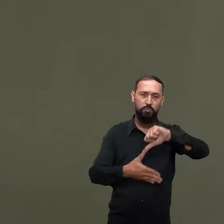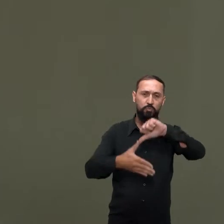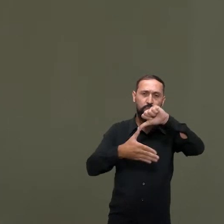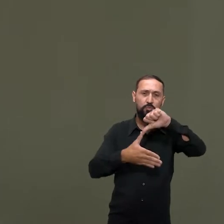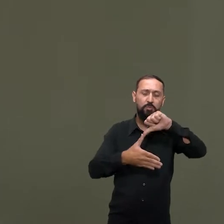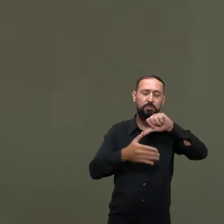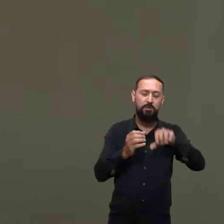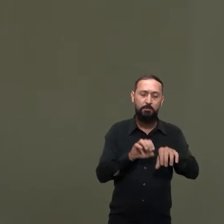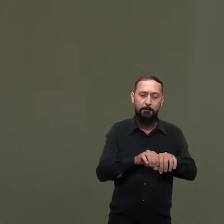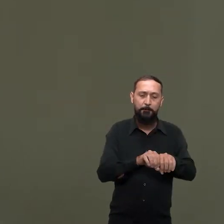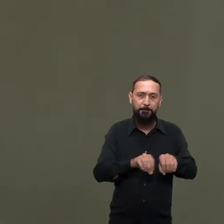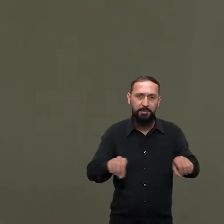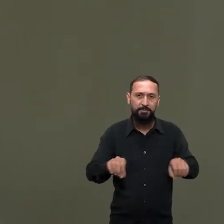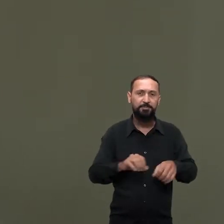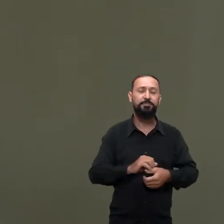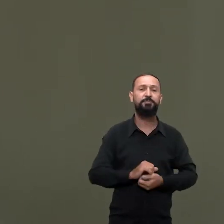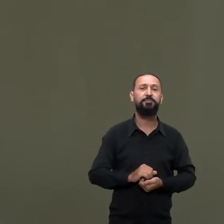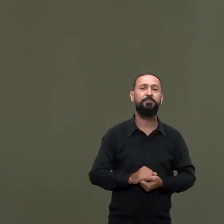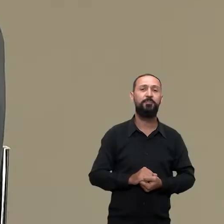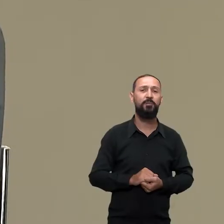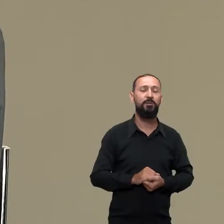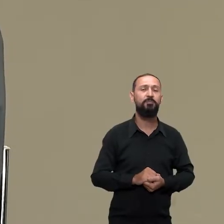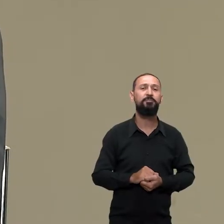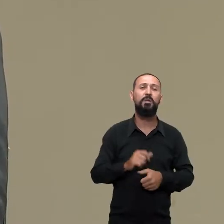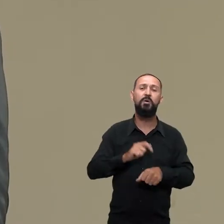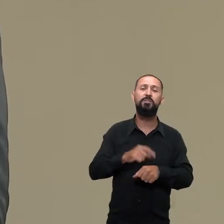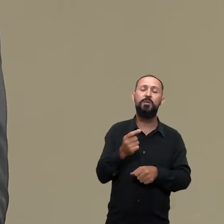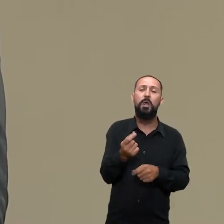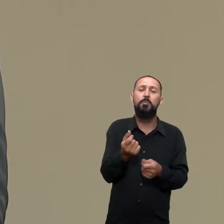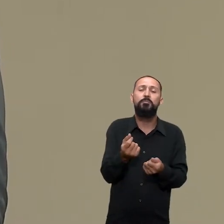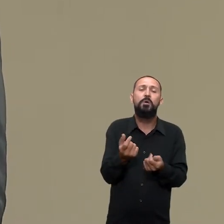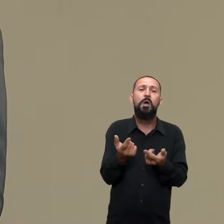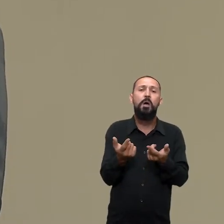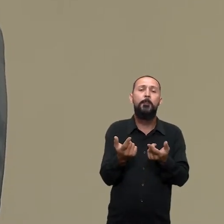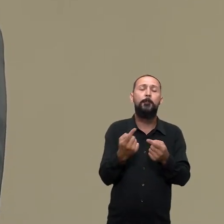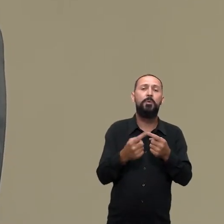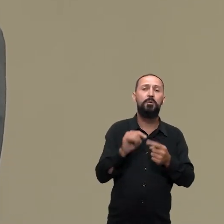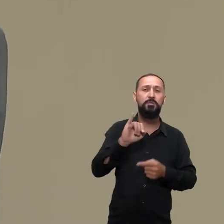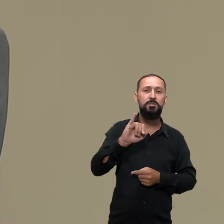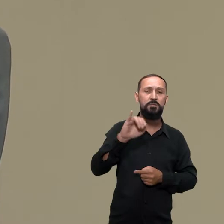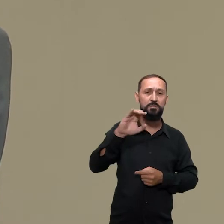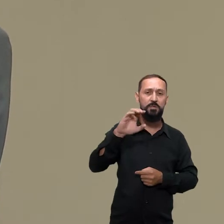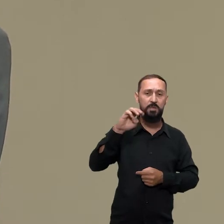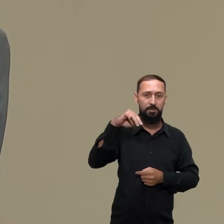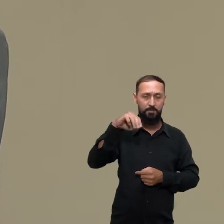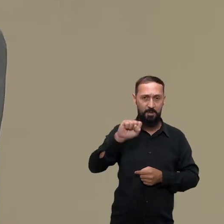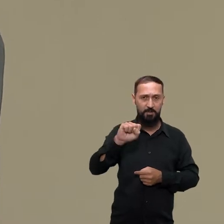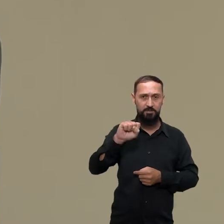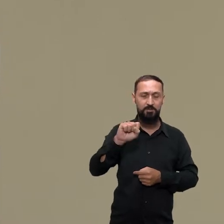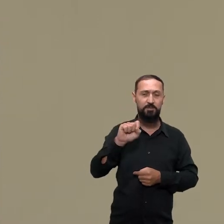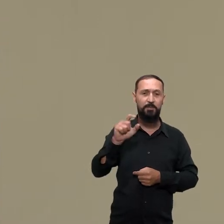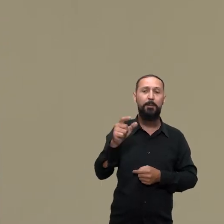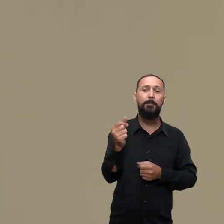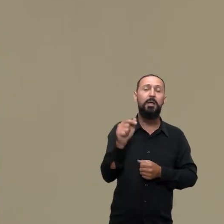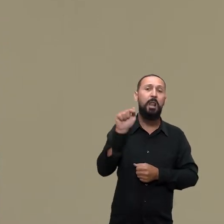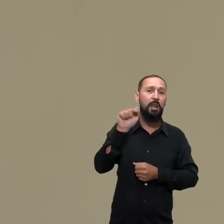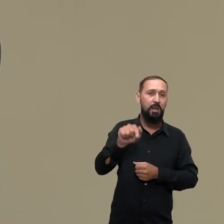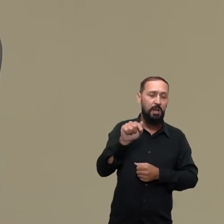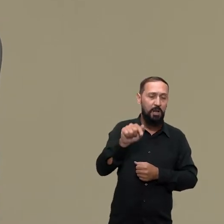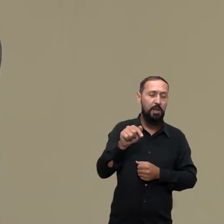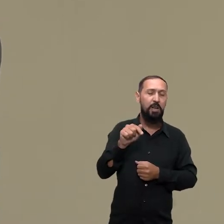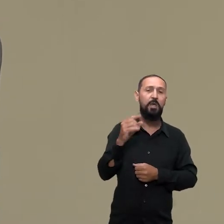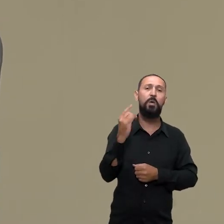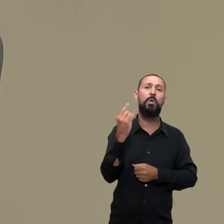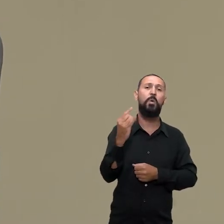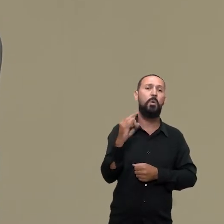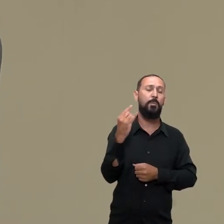talvez seja o maior gasoduto. Quando a gente fala de arrecadação, é justamente porque o ICMS ele é recolhido ali em Corumbá,